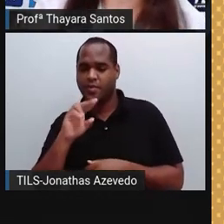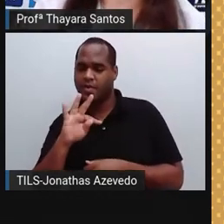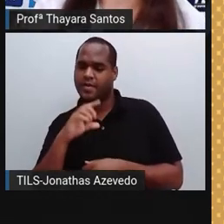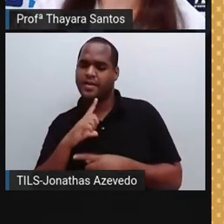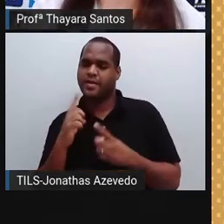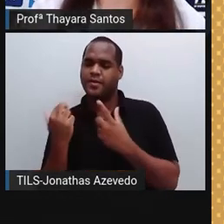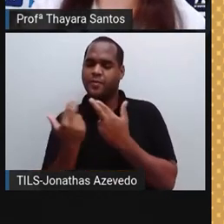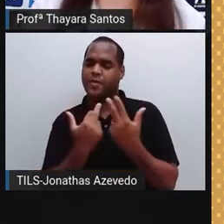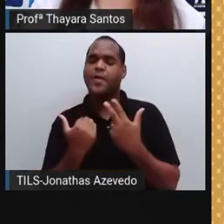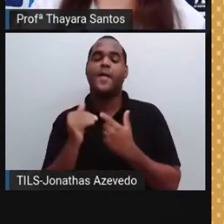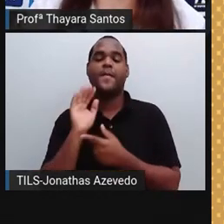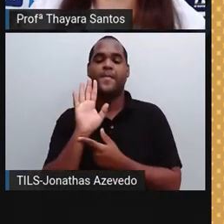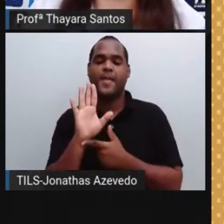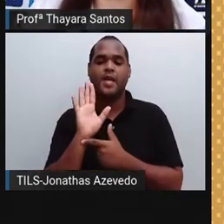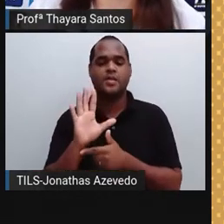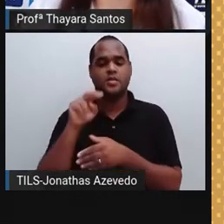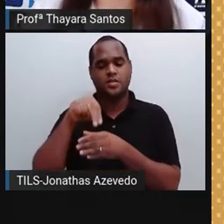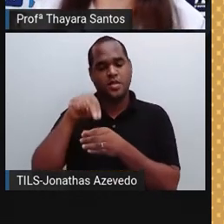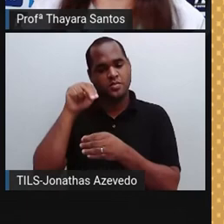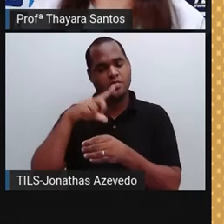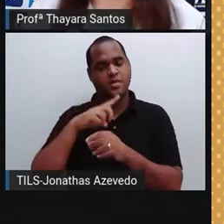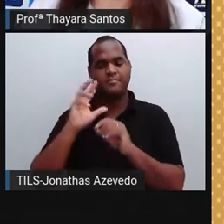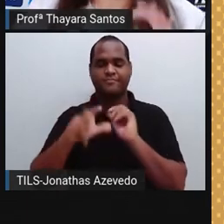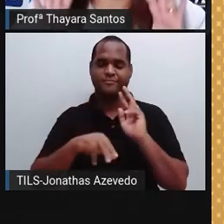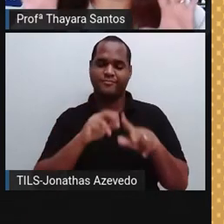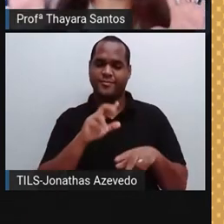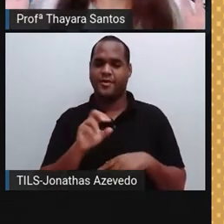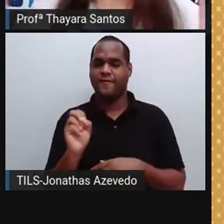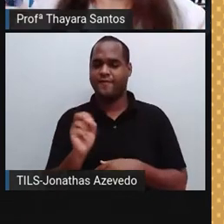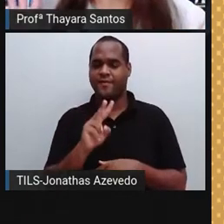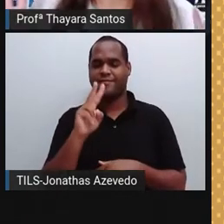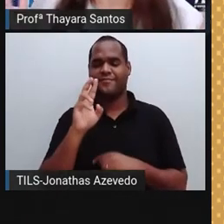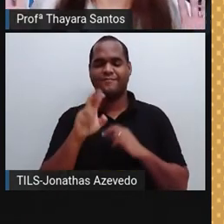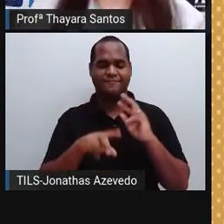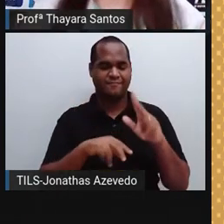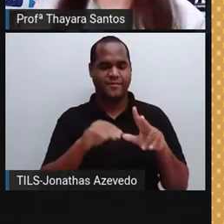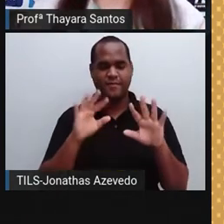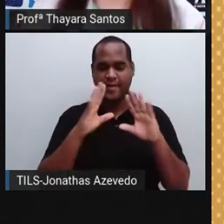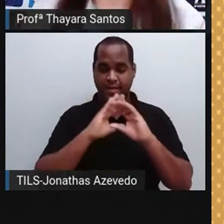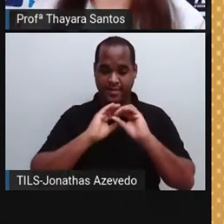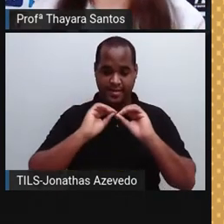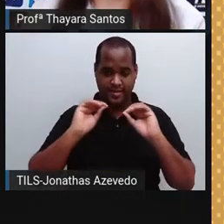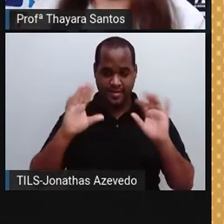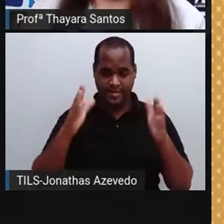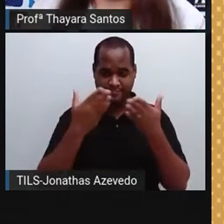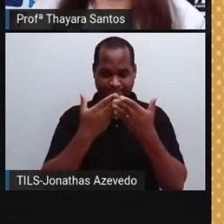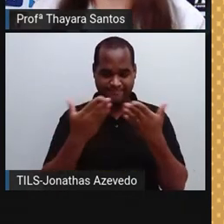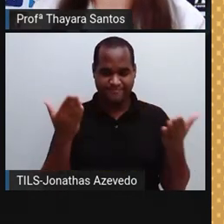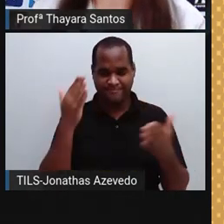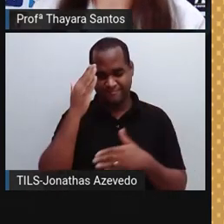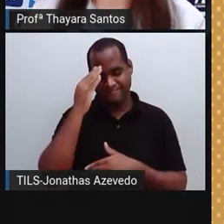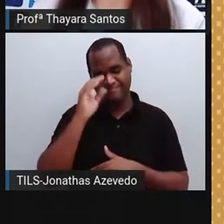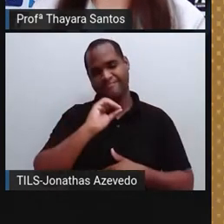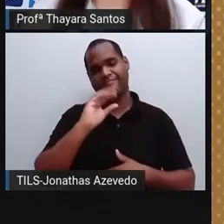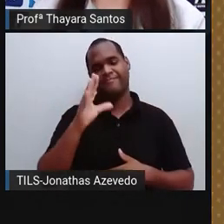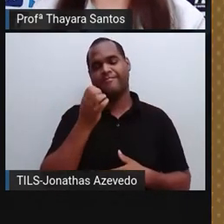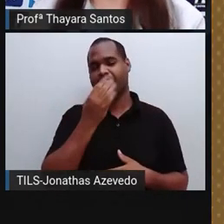mas a quantidade de nêutrons nesse núcleo é diferente. Então, só para ficar bem claro aí na cabecinha de vocês do outro lado.